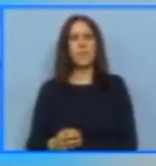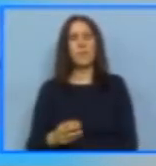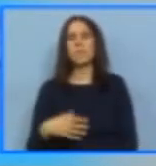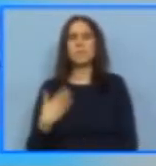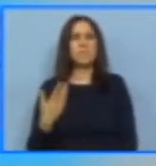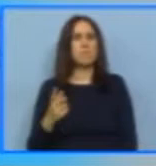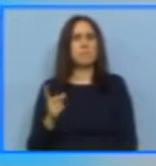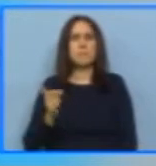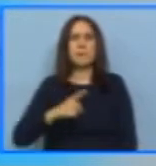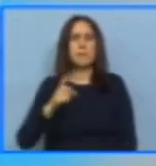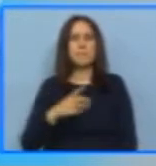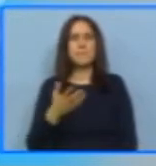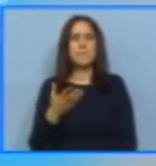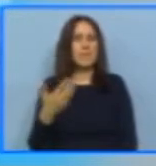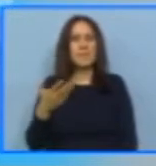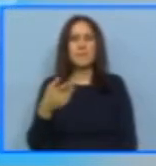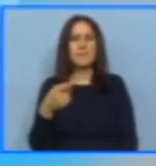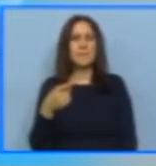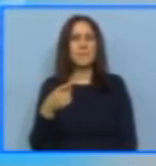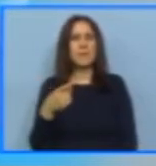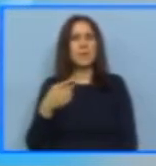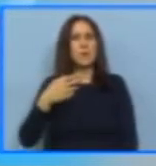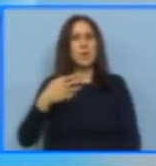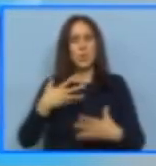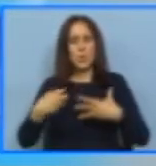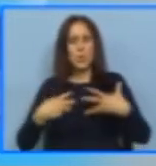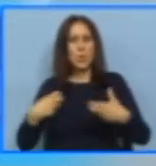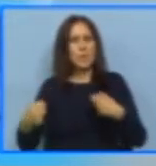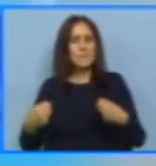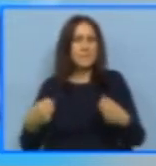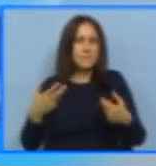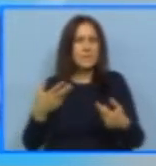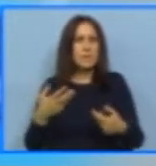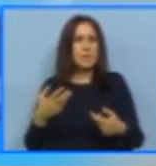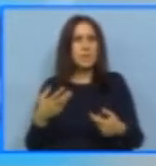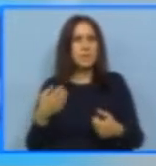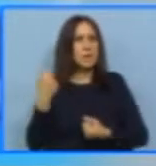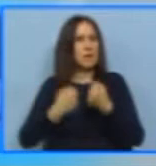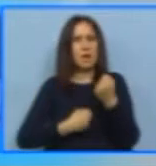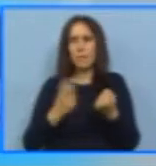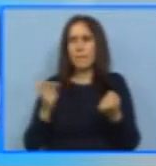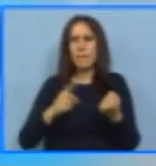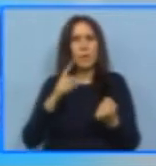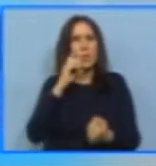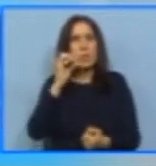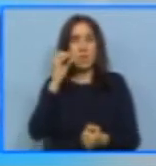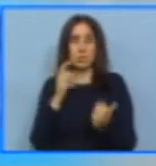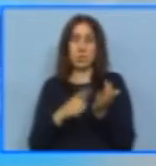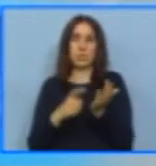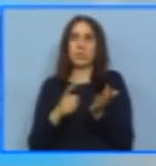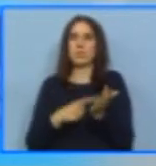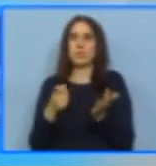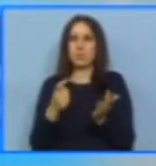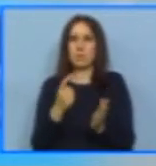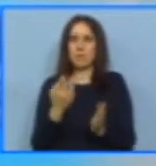Vários... barreiras magnéticas para, enfim, carros como eu nunca tinha visto, nem sequer nos Estados Unidos, que os Estados Unidos também